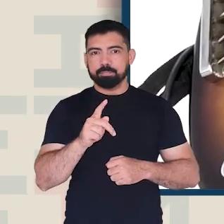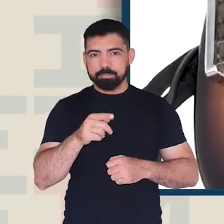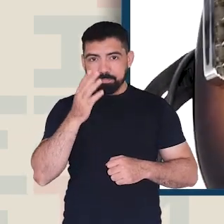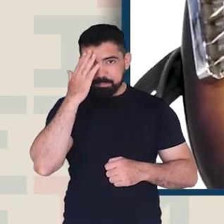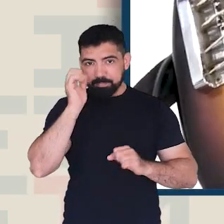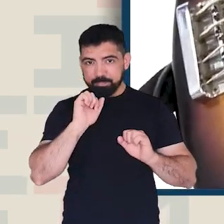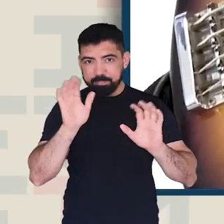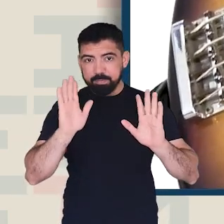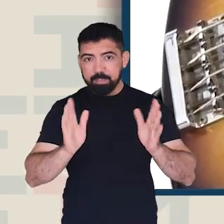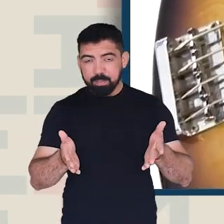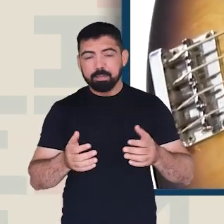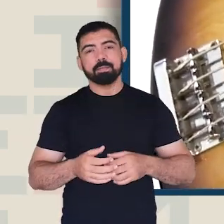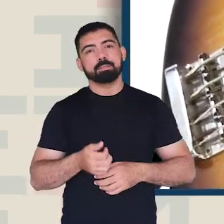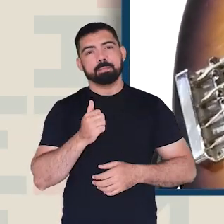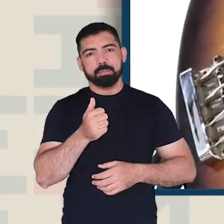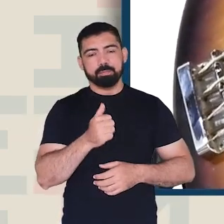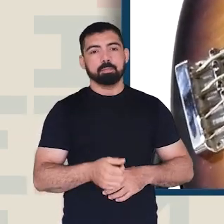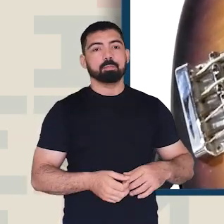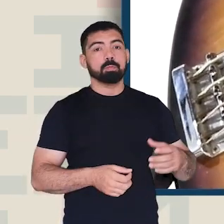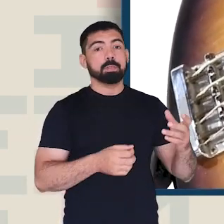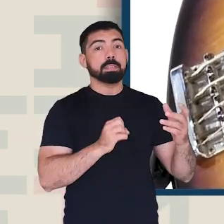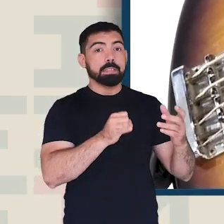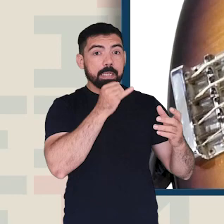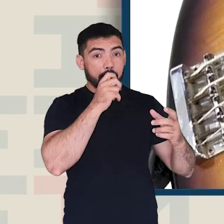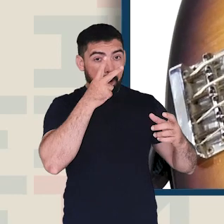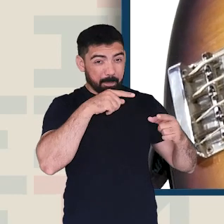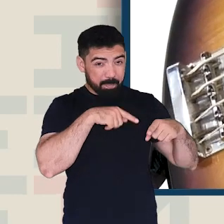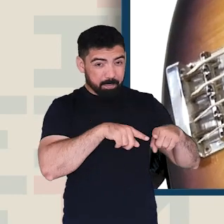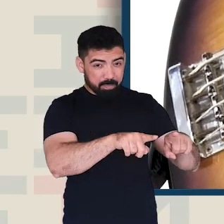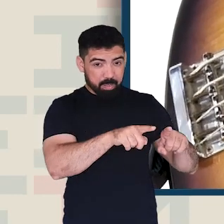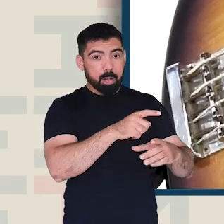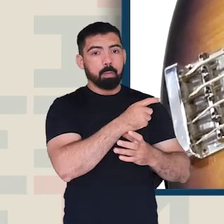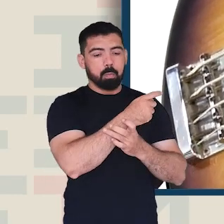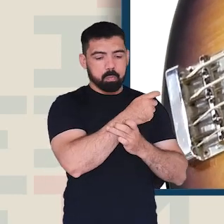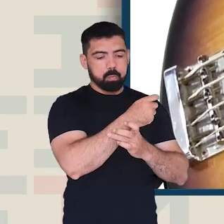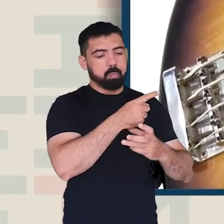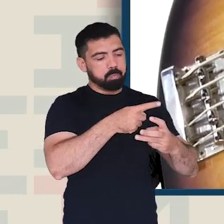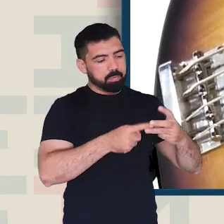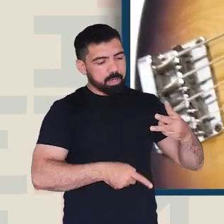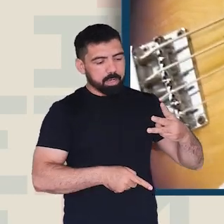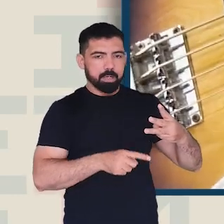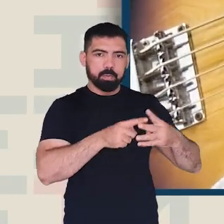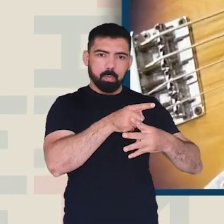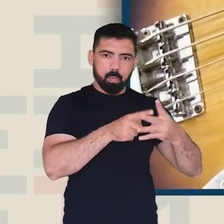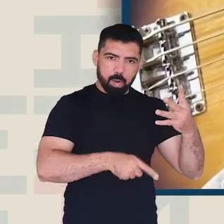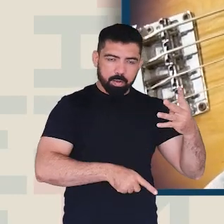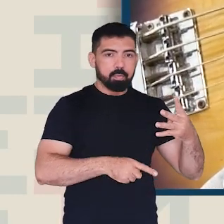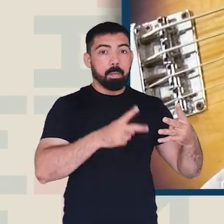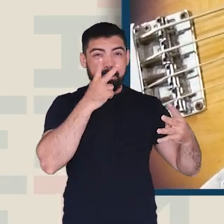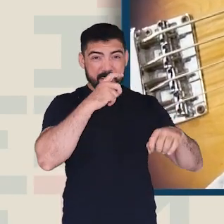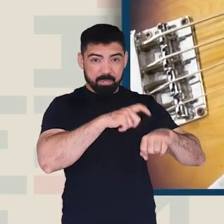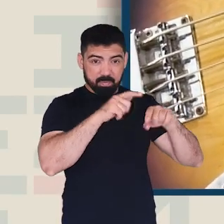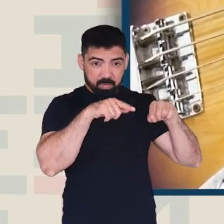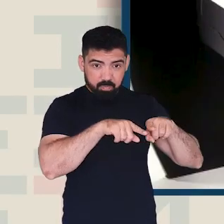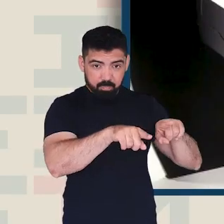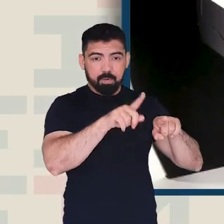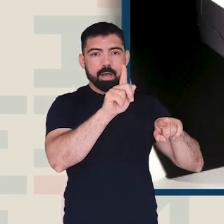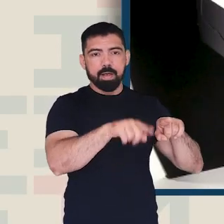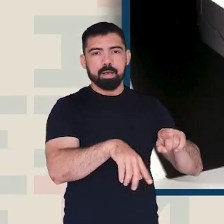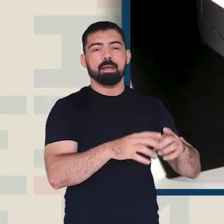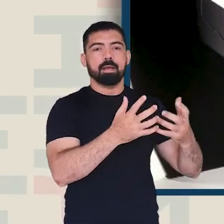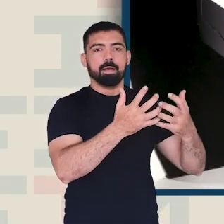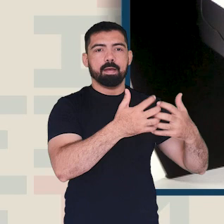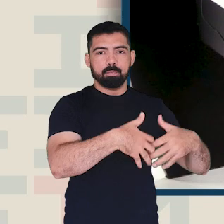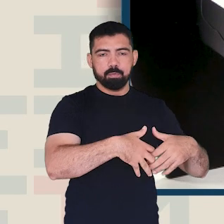Então isso aqui é uma harmonia, sons simultâneos, isso aqui, que é o mesmo acorde, já é uma melodia. O acorde dado